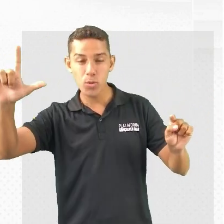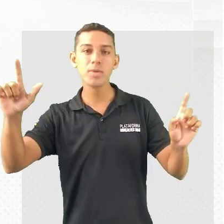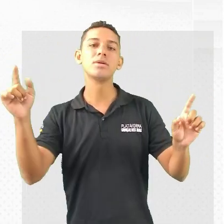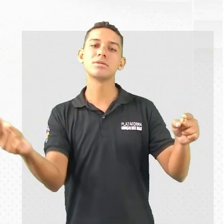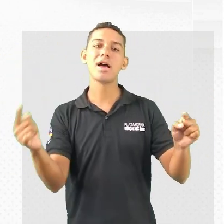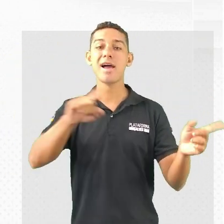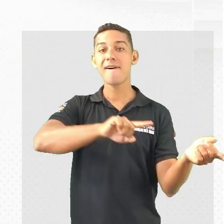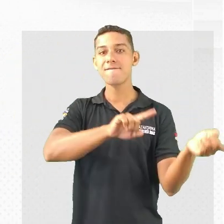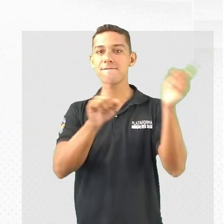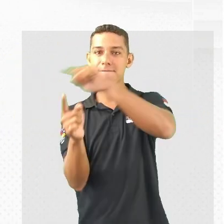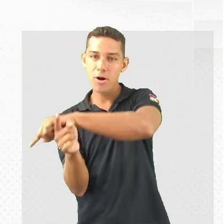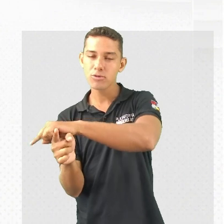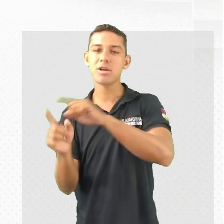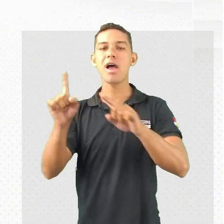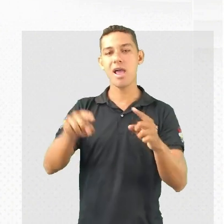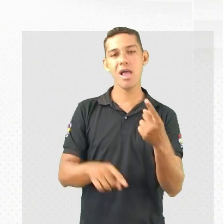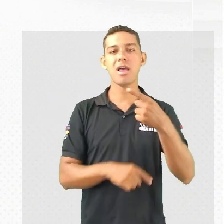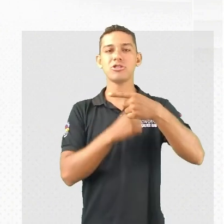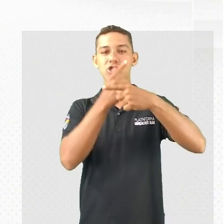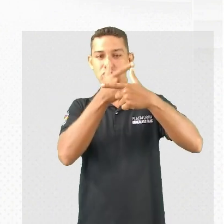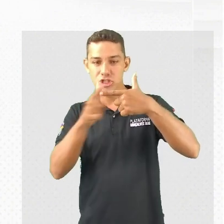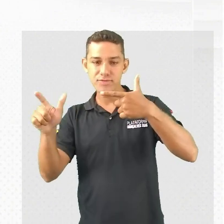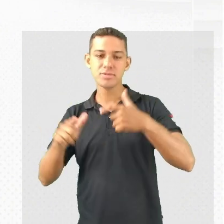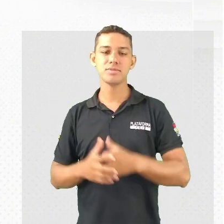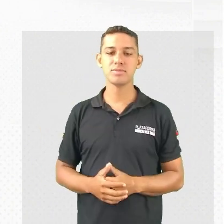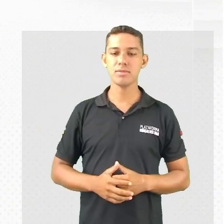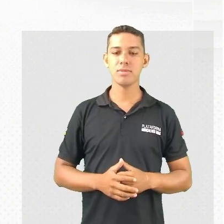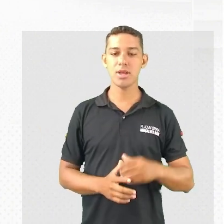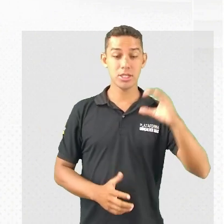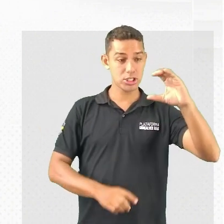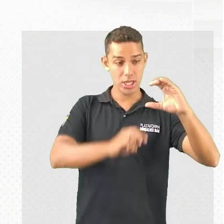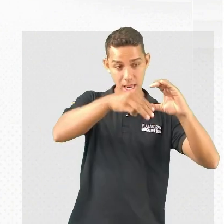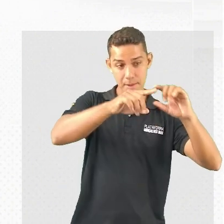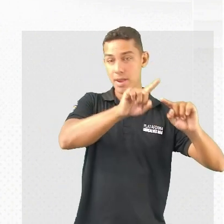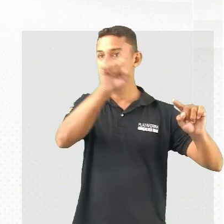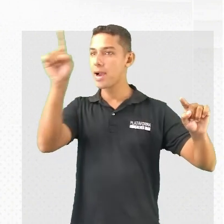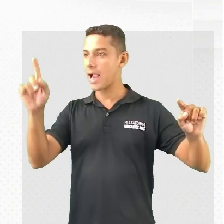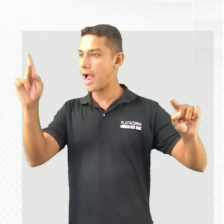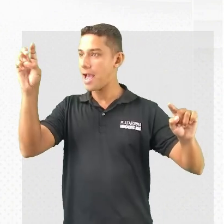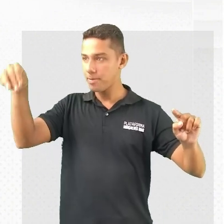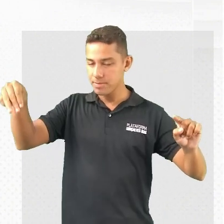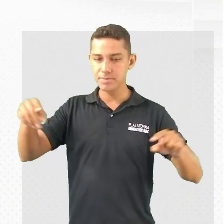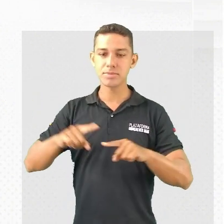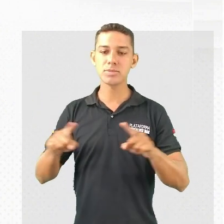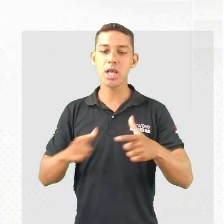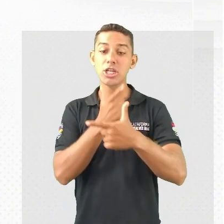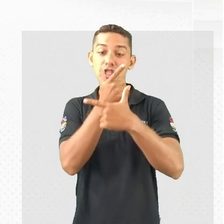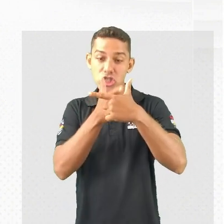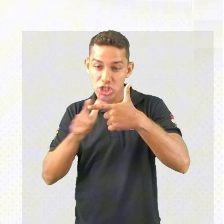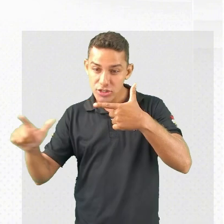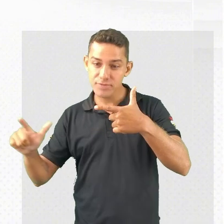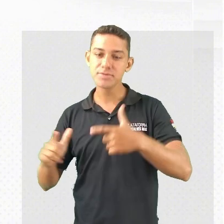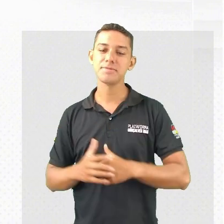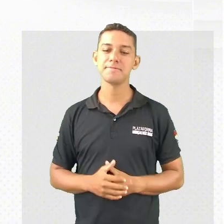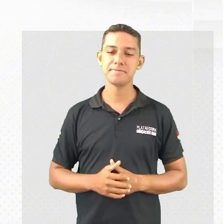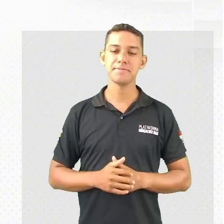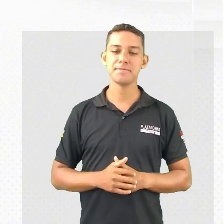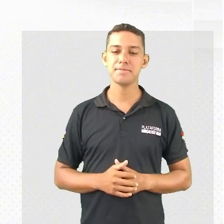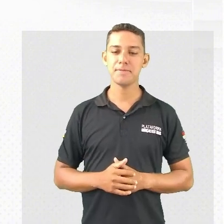operação inversa. Então, se eu quiser transformar isso aqui para quilômetro, turma, aí você vai dividir esse carinha aqui,